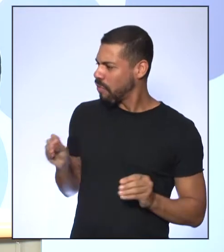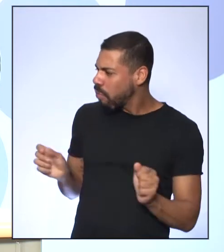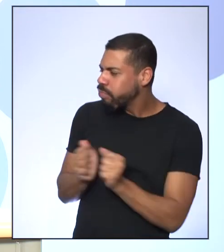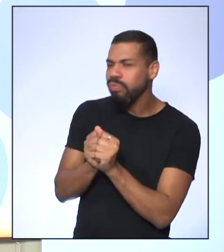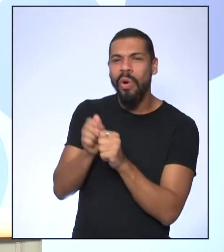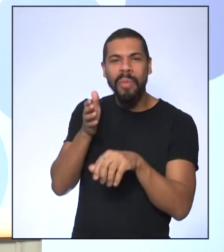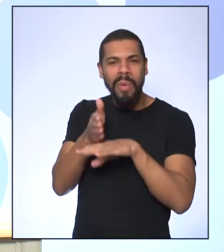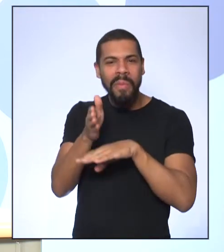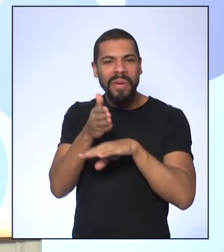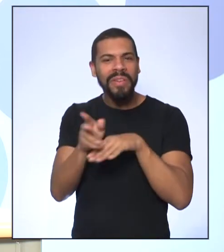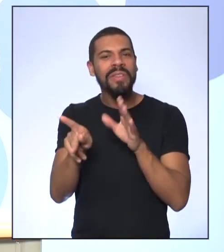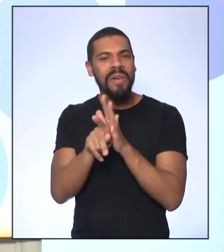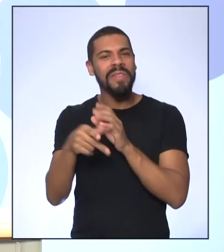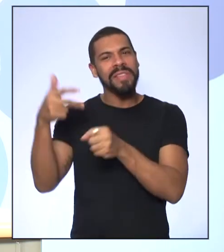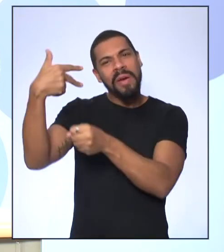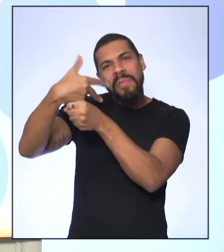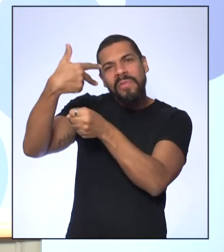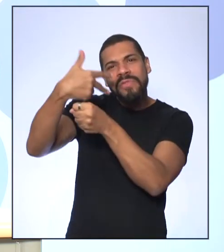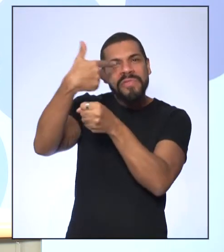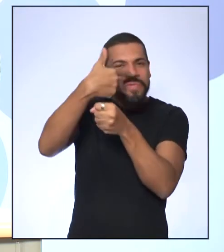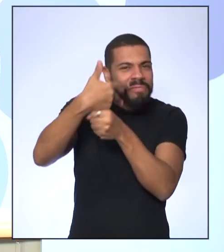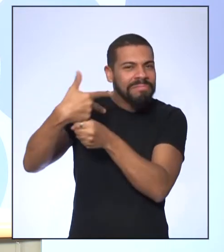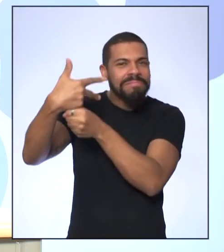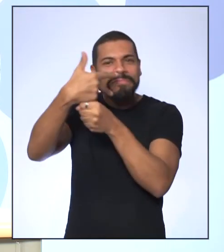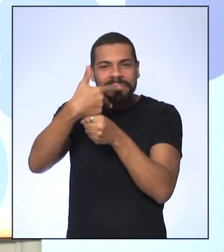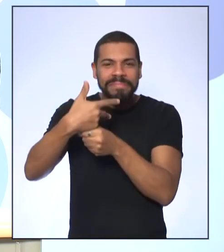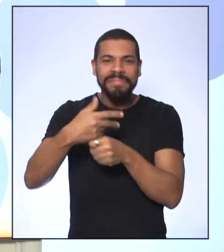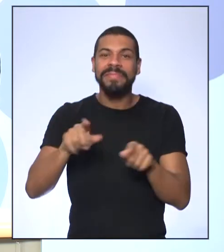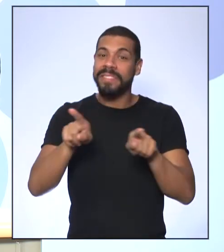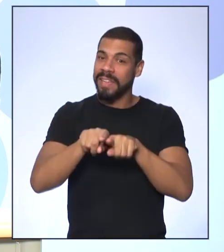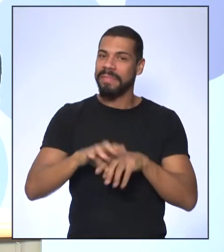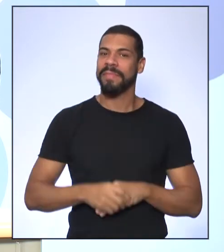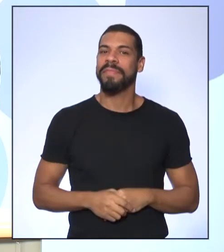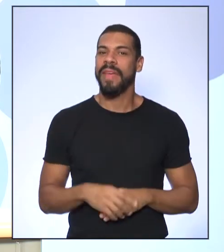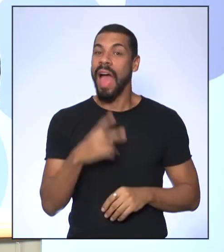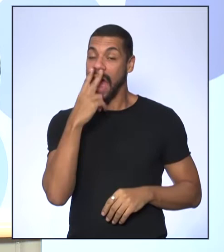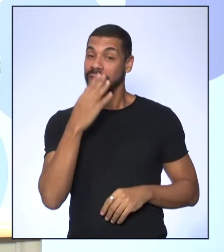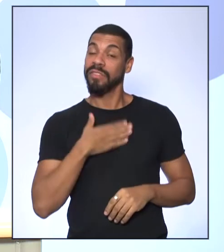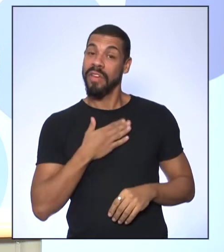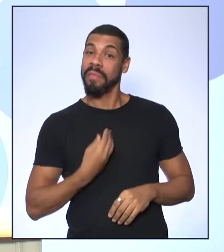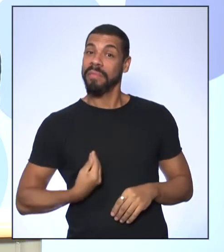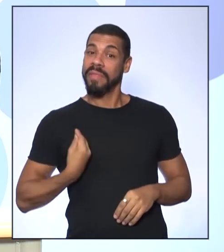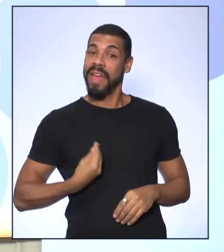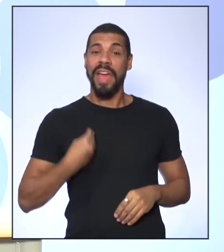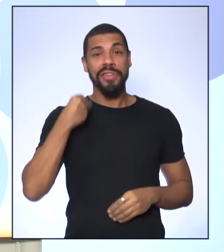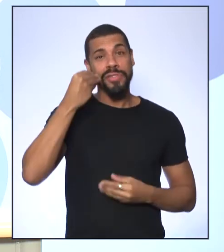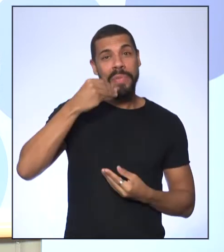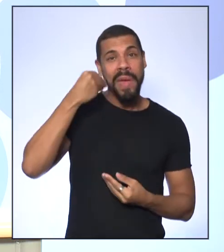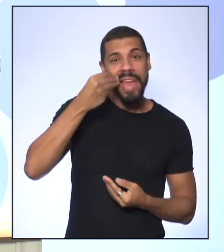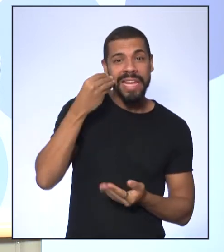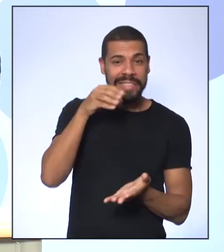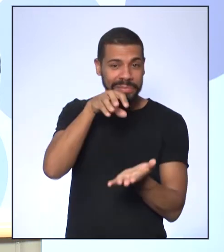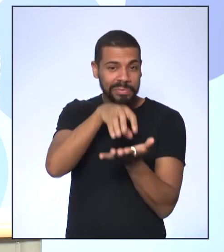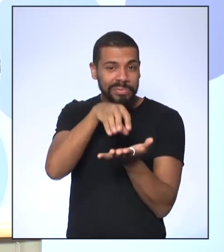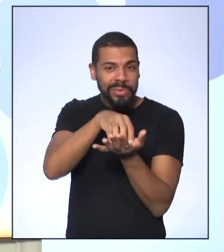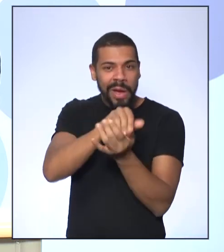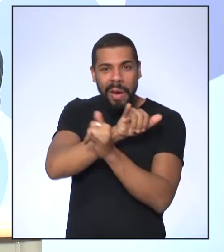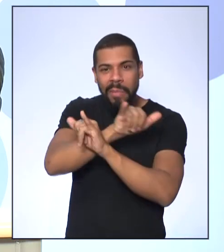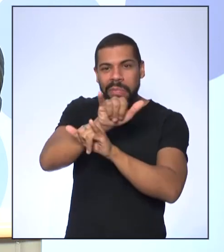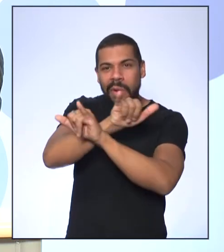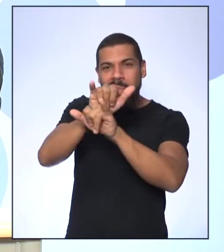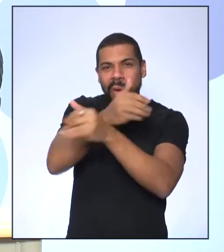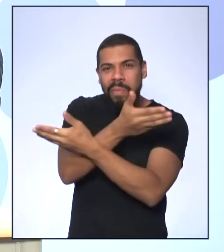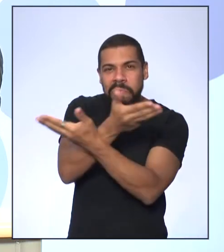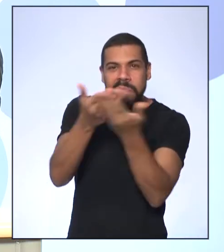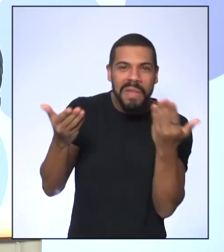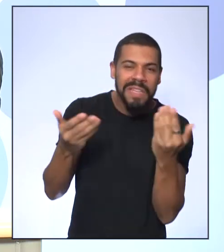vou produzir o meu vídeo, o meu áudio, com a minha narrativa. Acho que eu vou contar um pouco sobre essa experiência, né, do Centro de Mídias e como tem sido